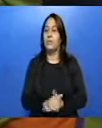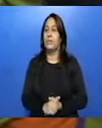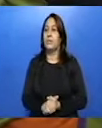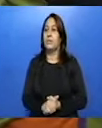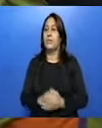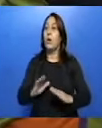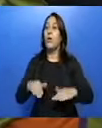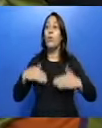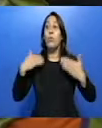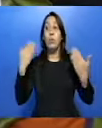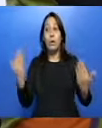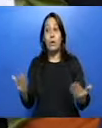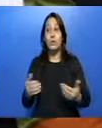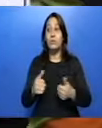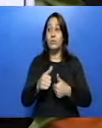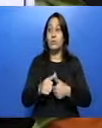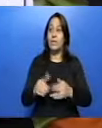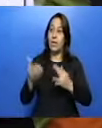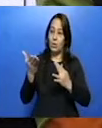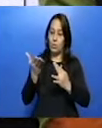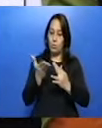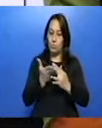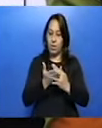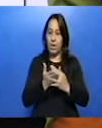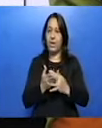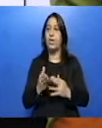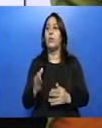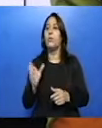está entre